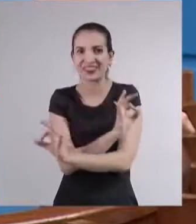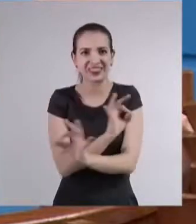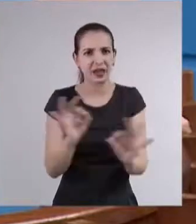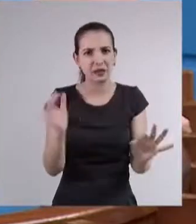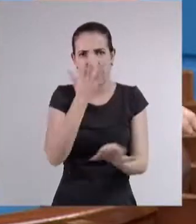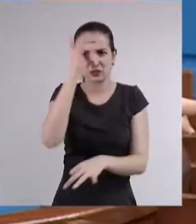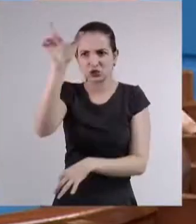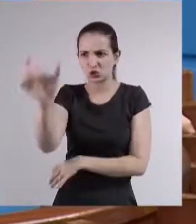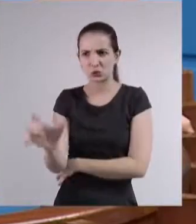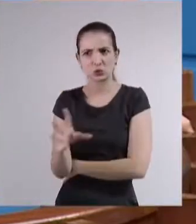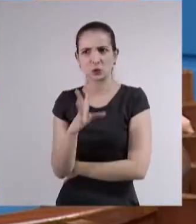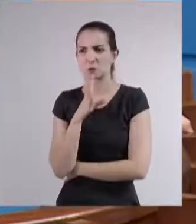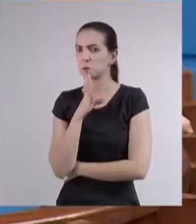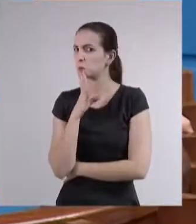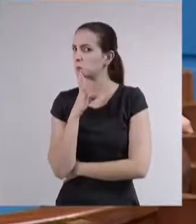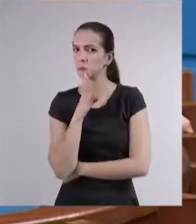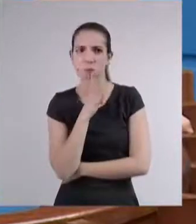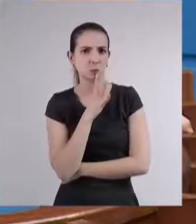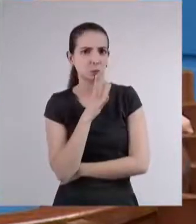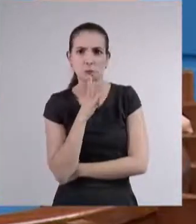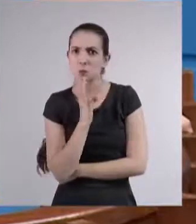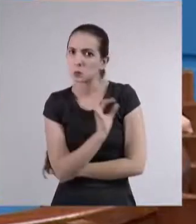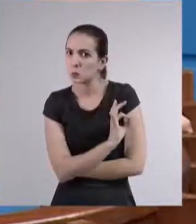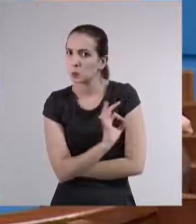então desconhecidas